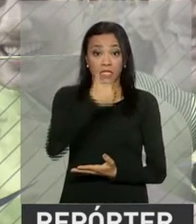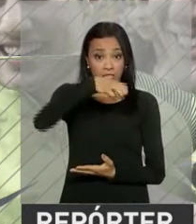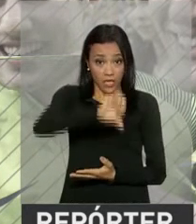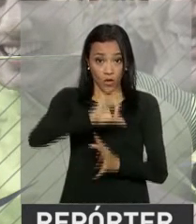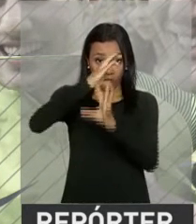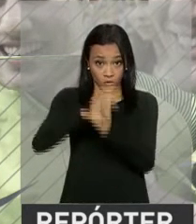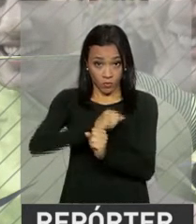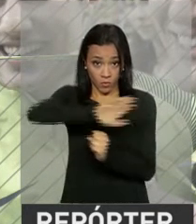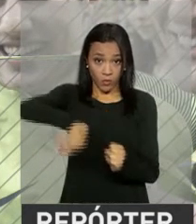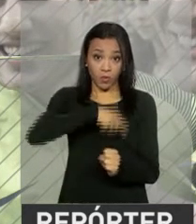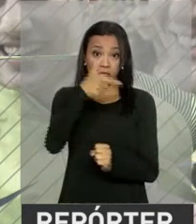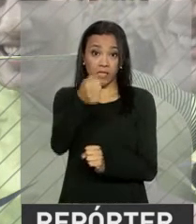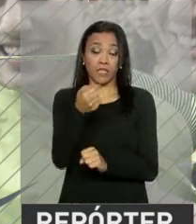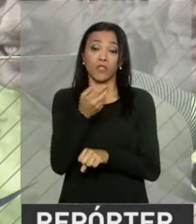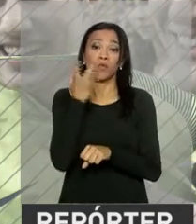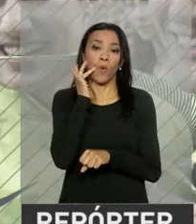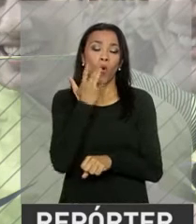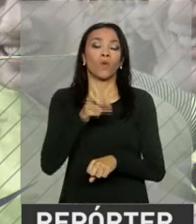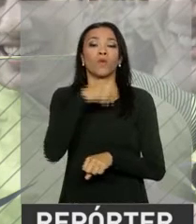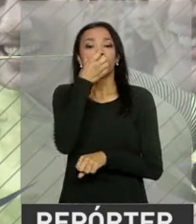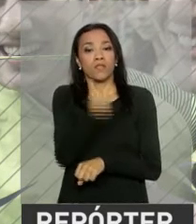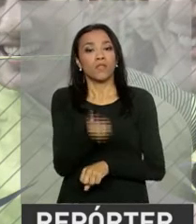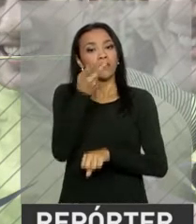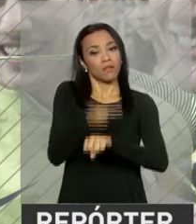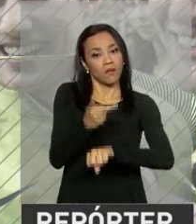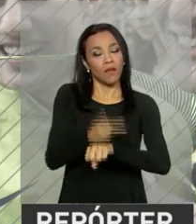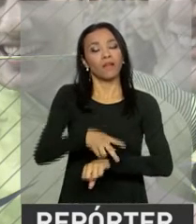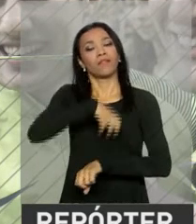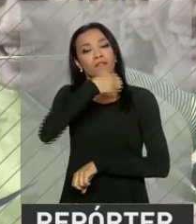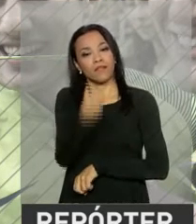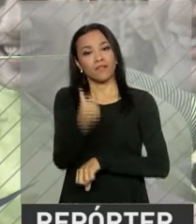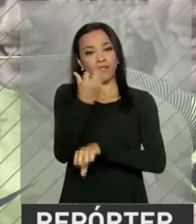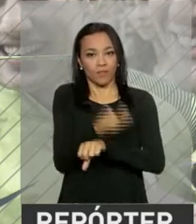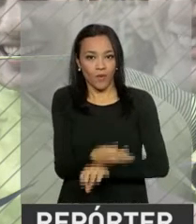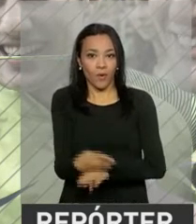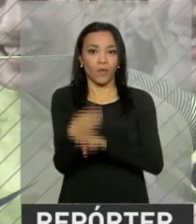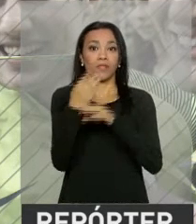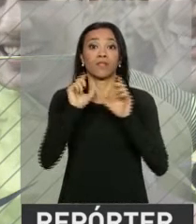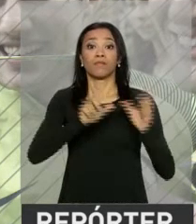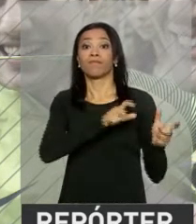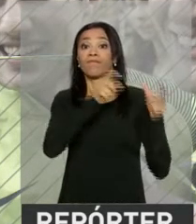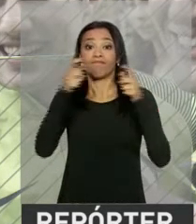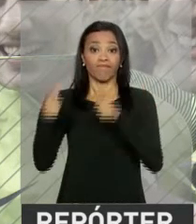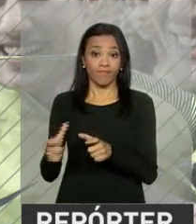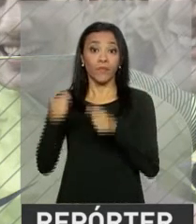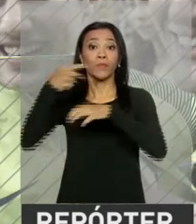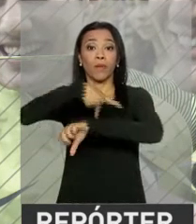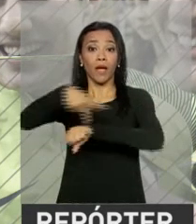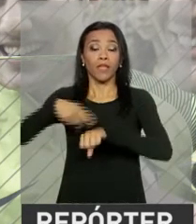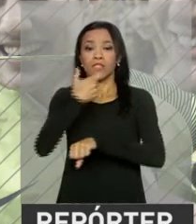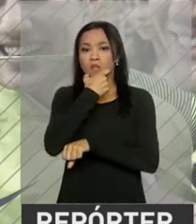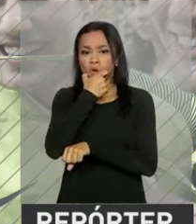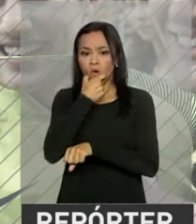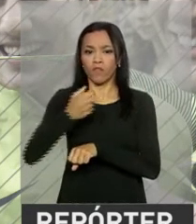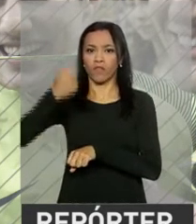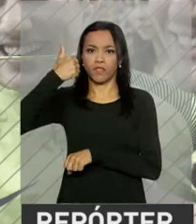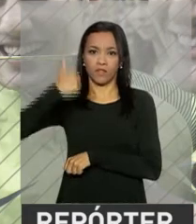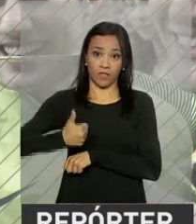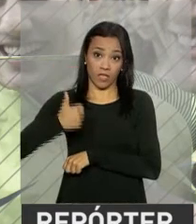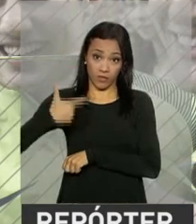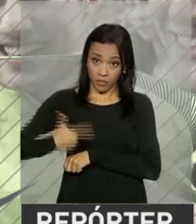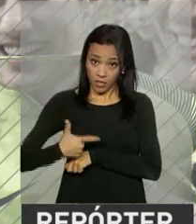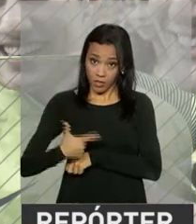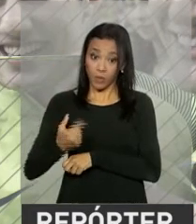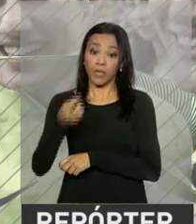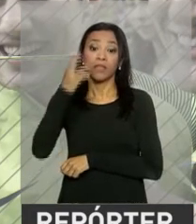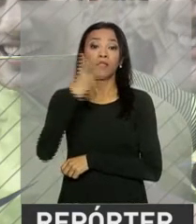no total, 7 de ouro, 6 de prata e 6 de bronze. Em Londres, terminamos em 22º, com